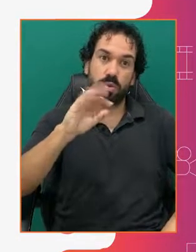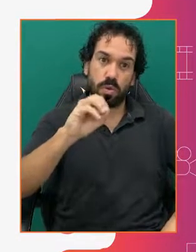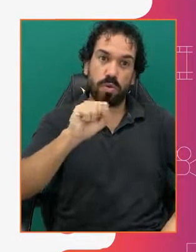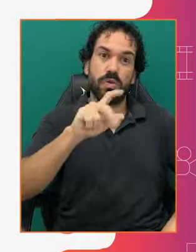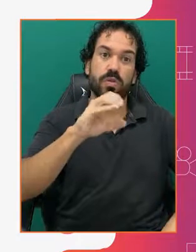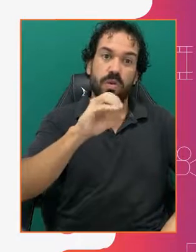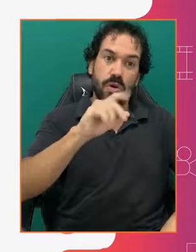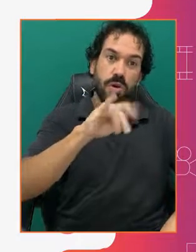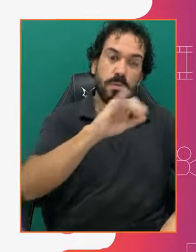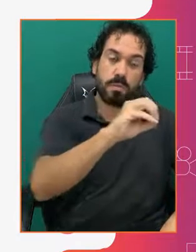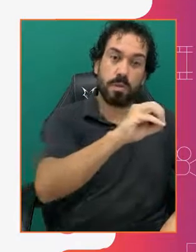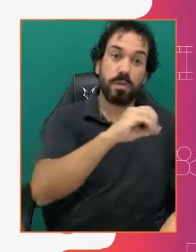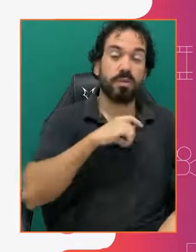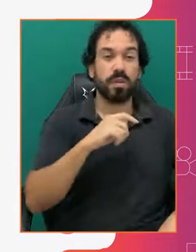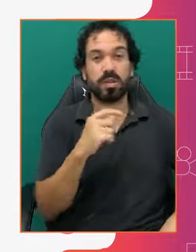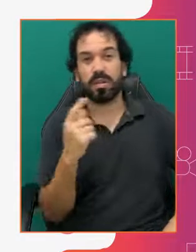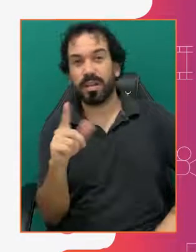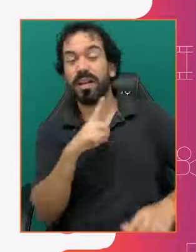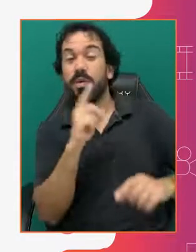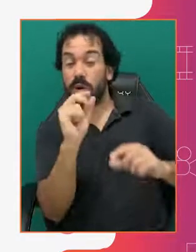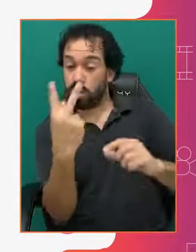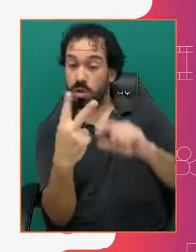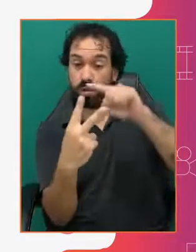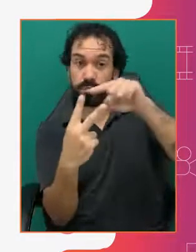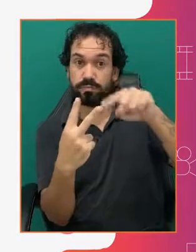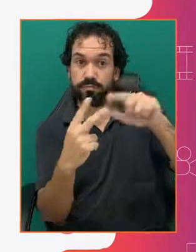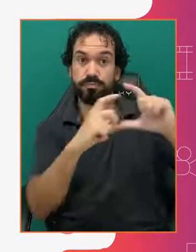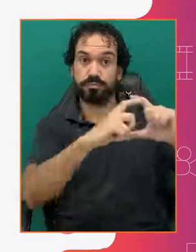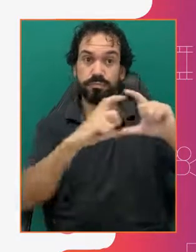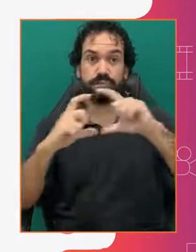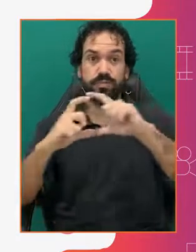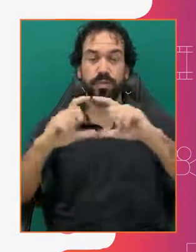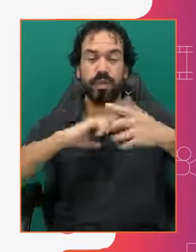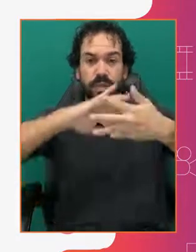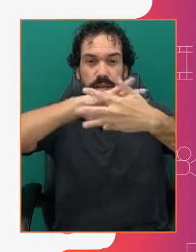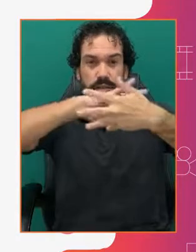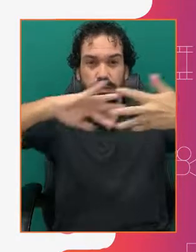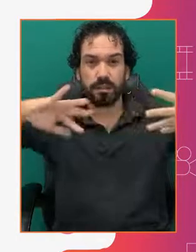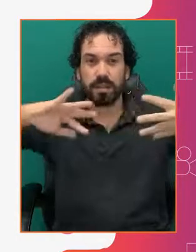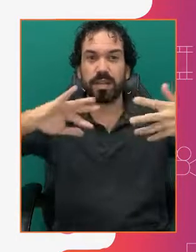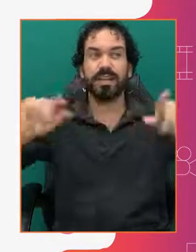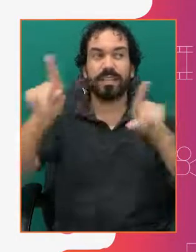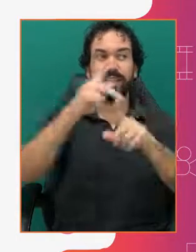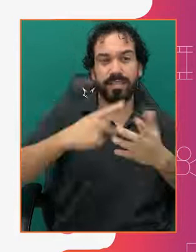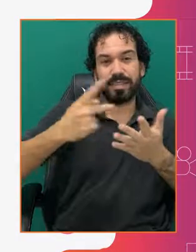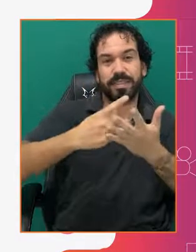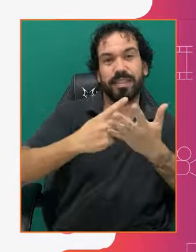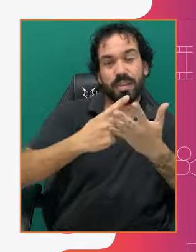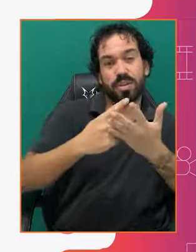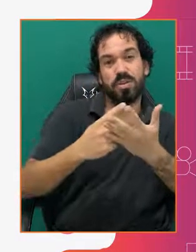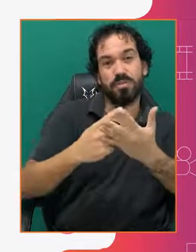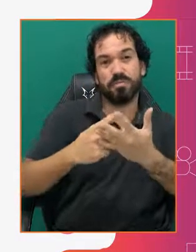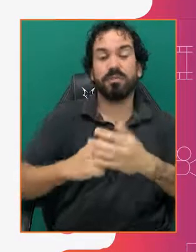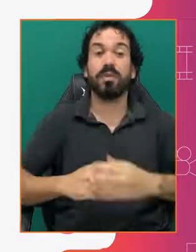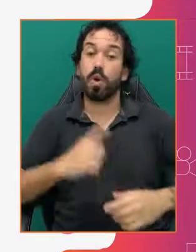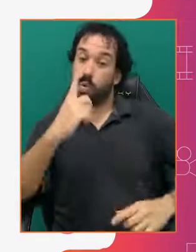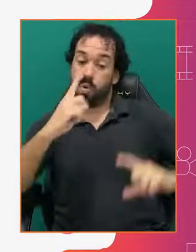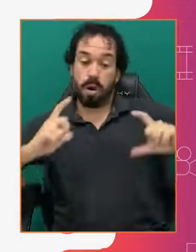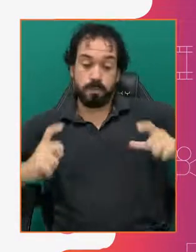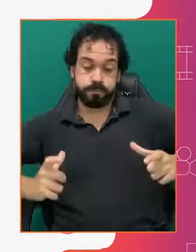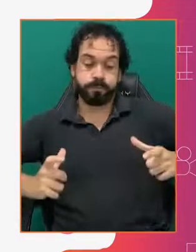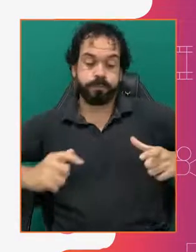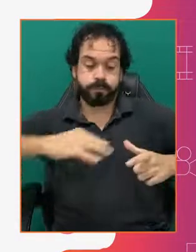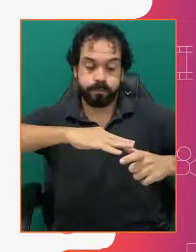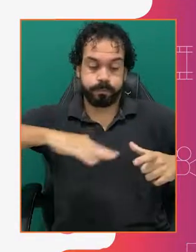com frestas e outro com as ilustrações, ou as frestas e as ilustrações em um disco só. E